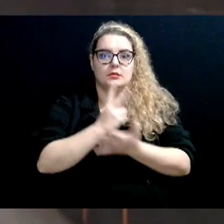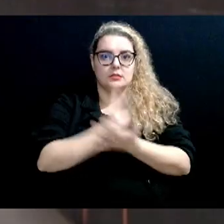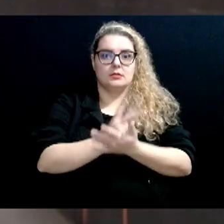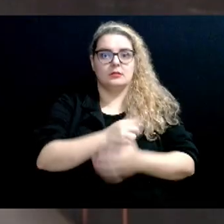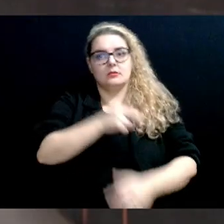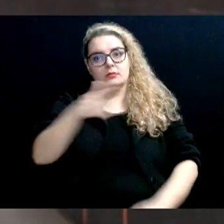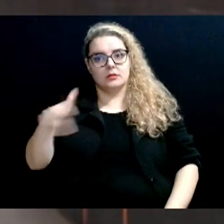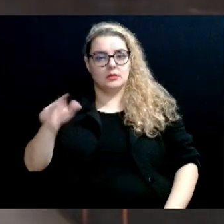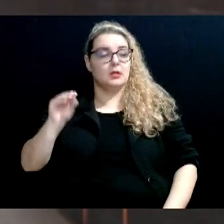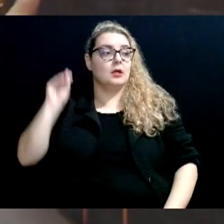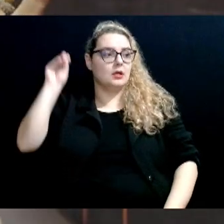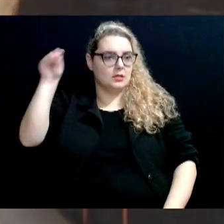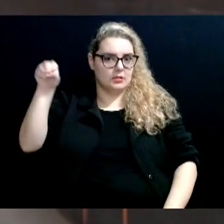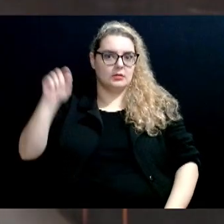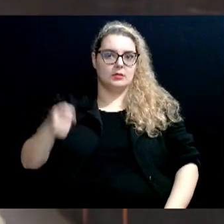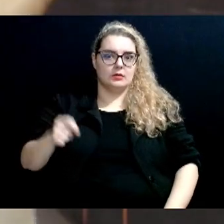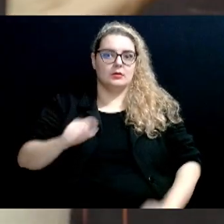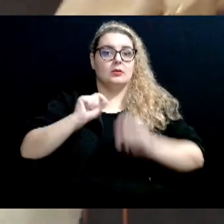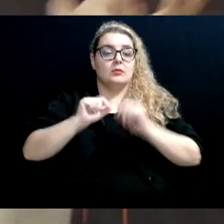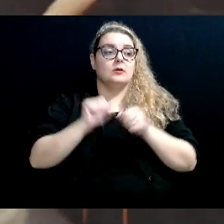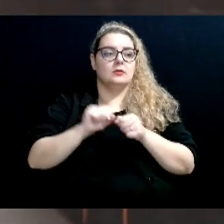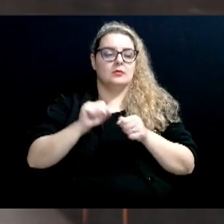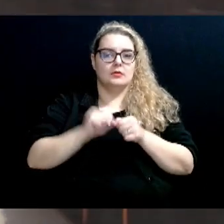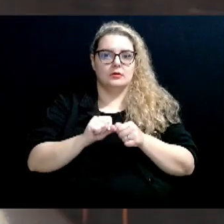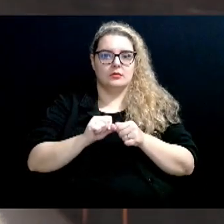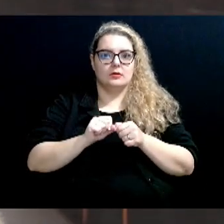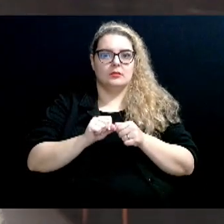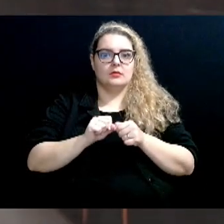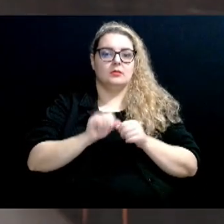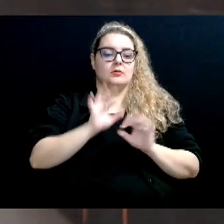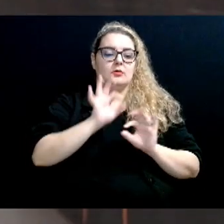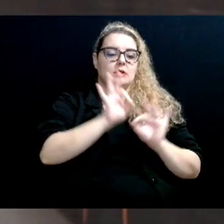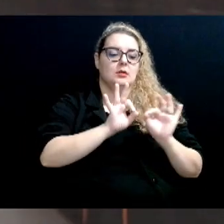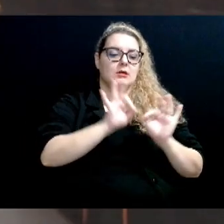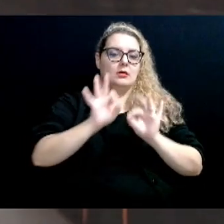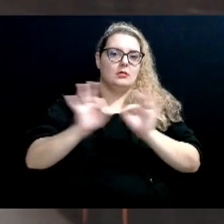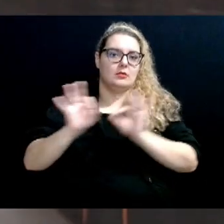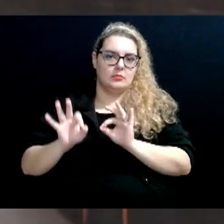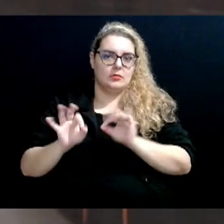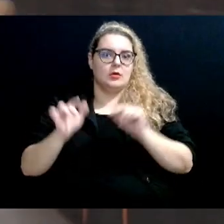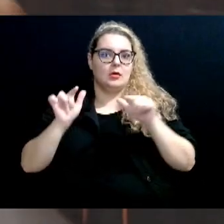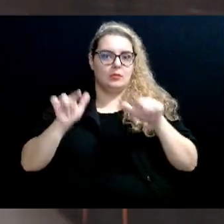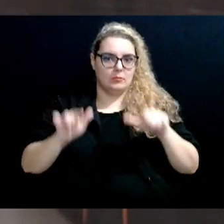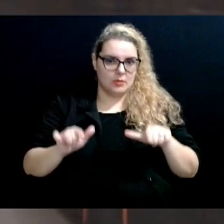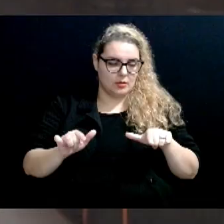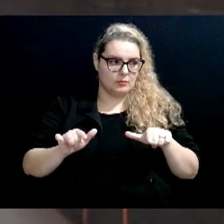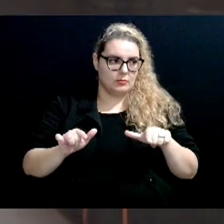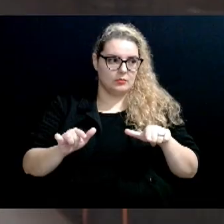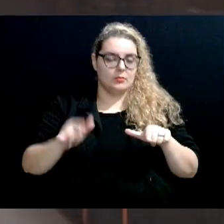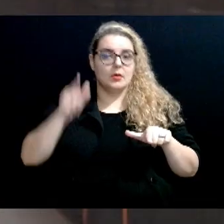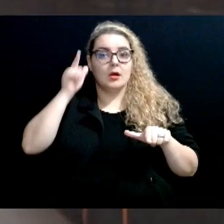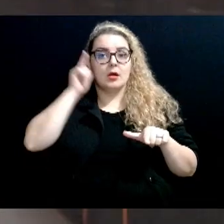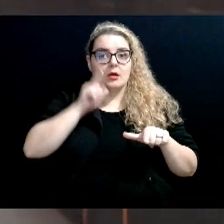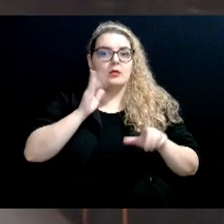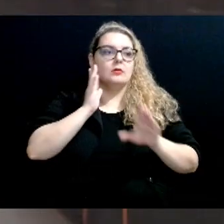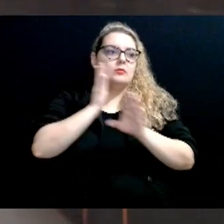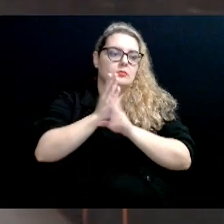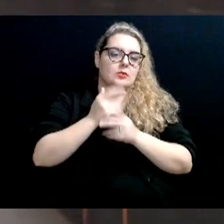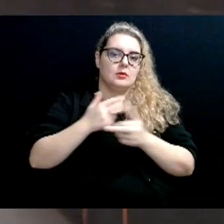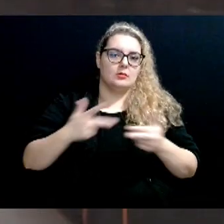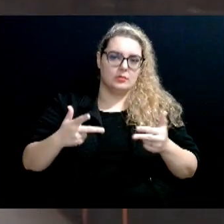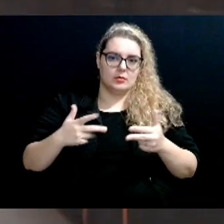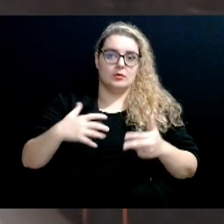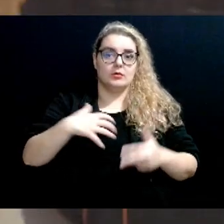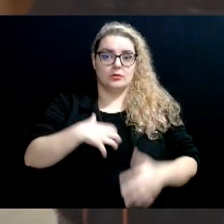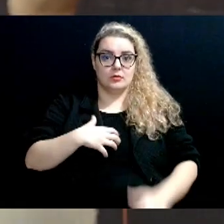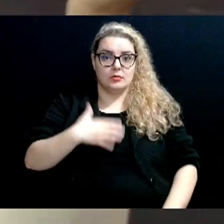O que você está fazendo? Você está planejando o teu ambiente para você conseguir encontrar as coisas de uma forma mais